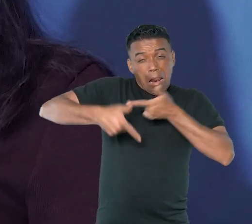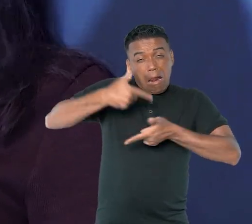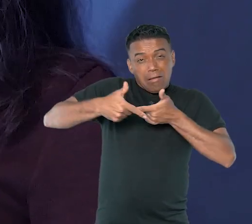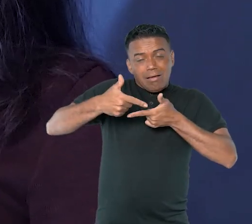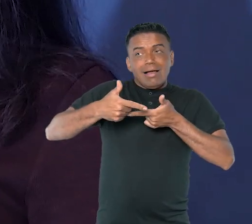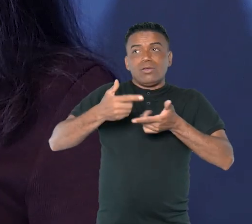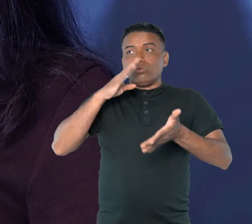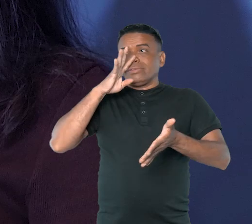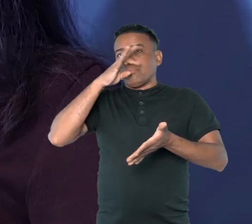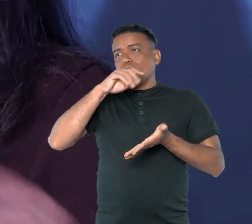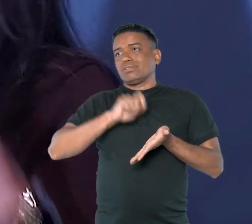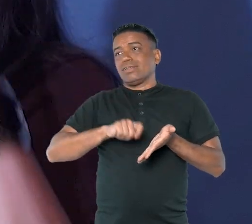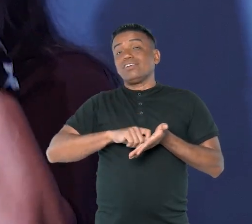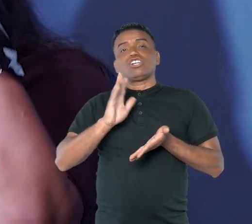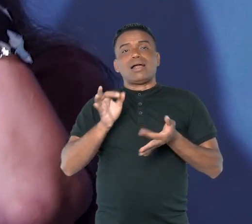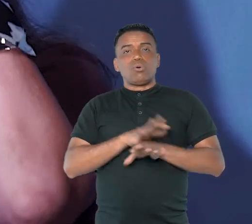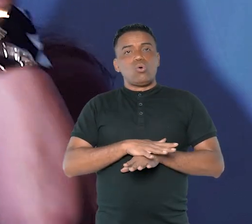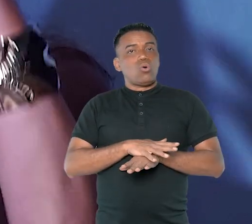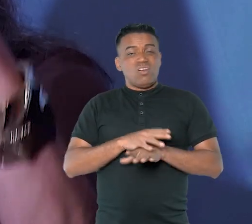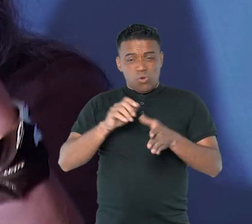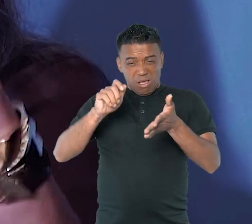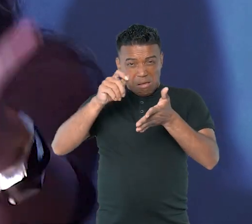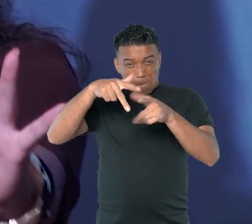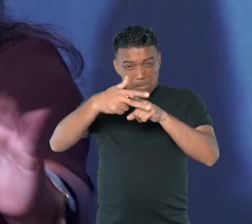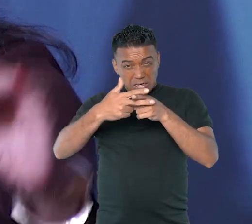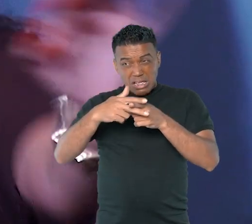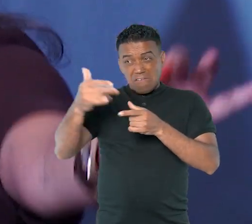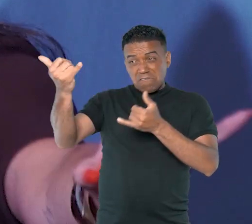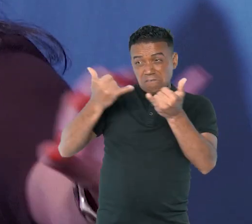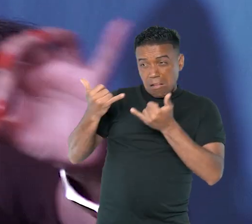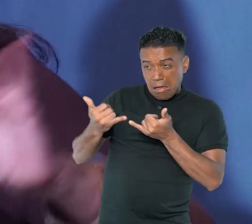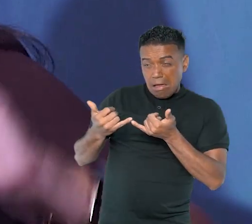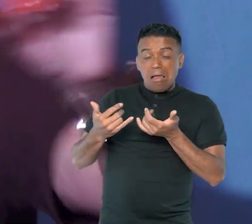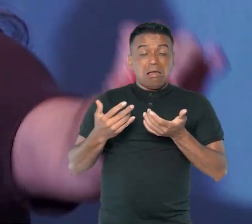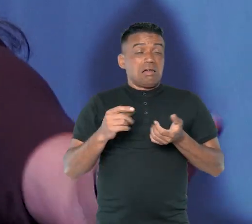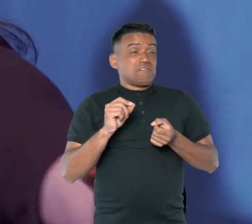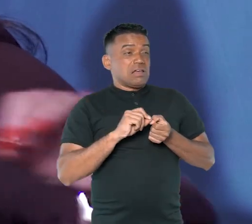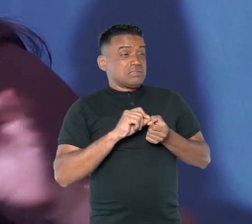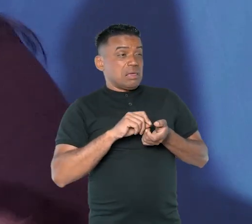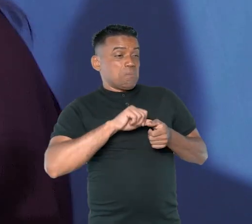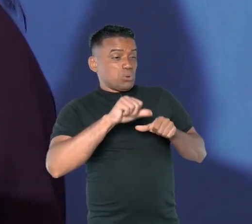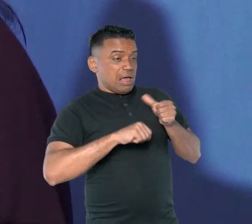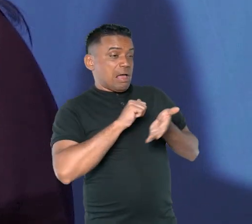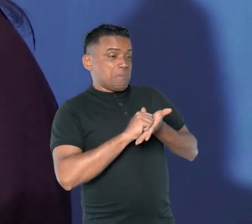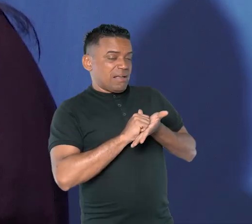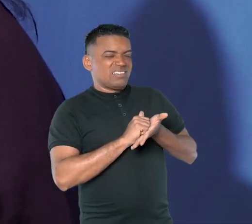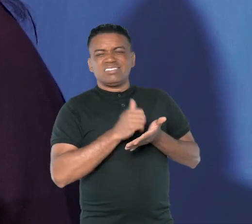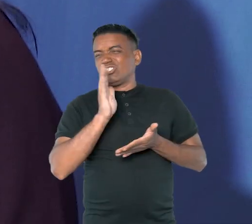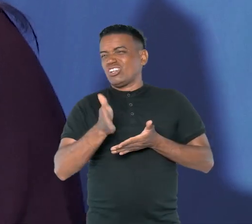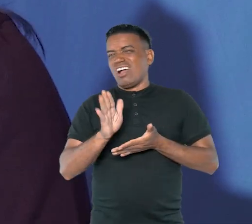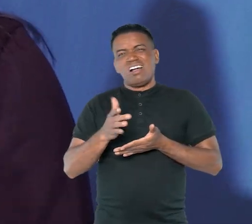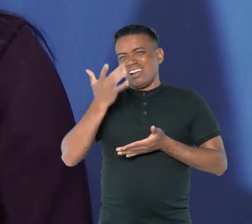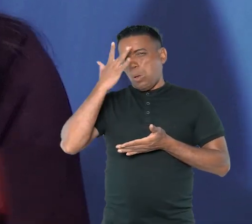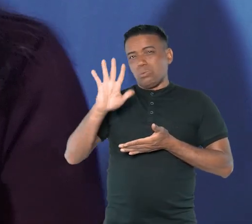eu sou um pouco teimosa, sabe? Eu falo, vou mexer nesse livro de novo, alguém vai me falar uma coisa que eu tenho que mudar, e agora eu já